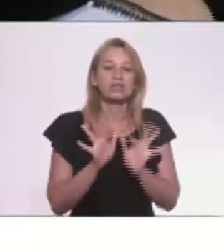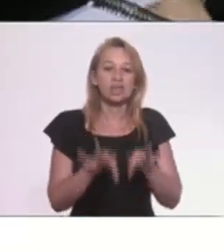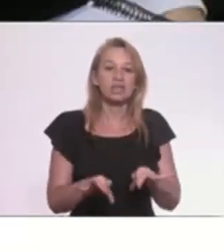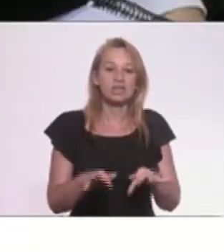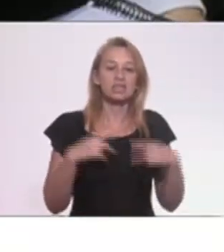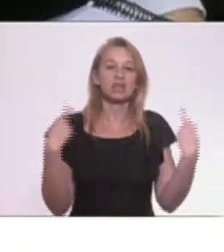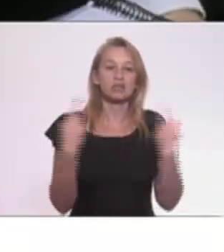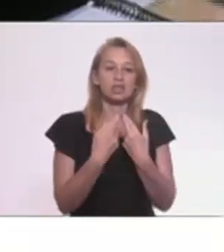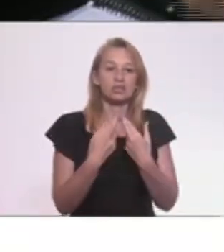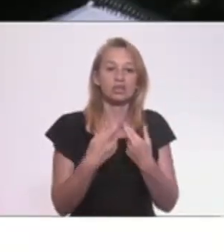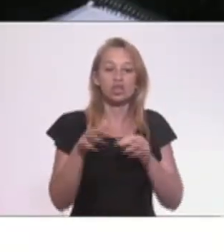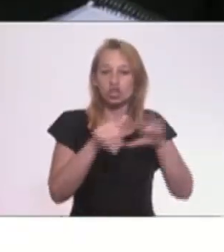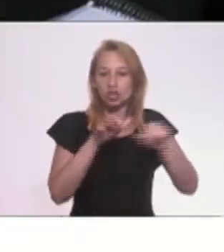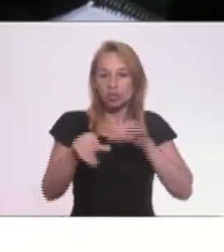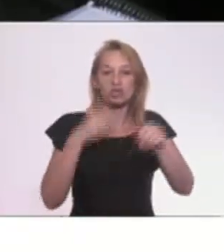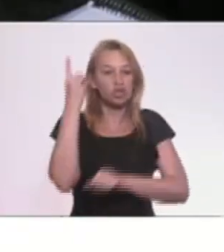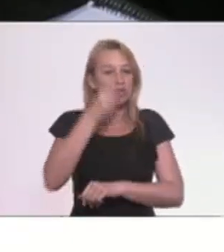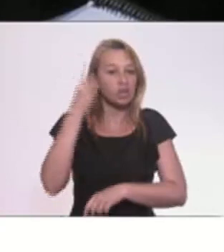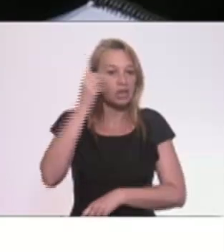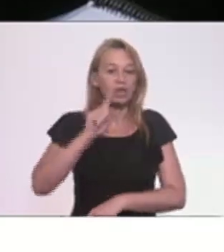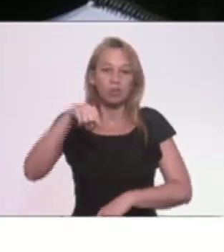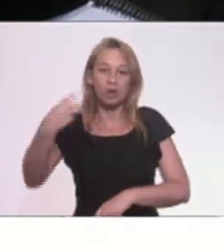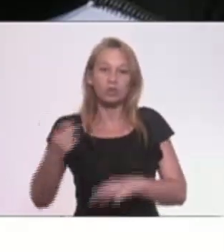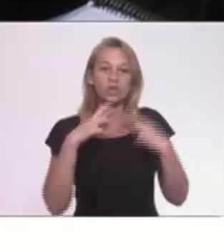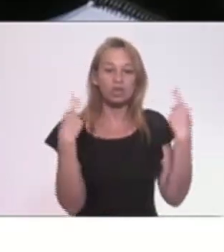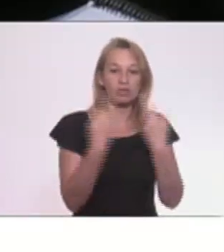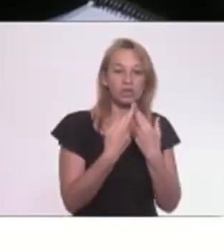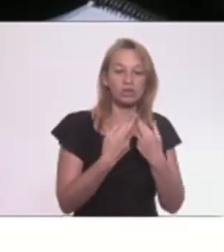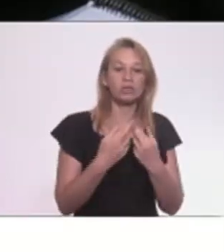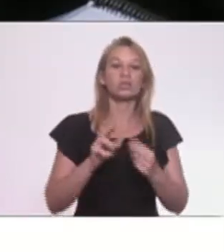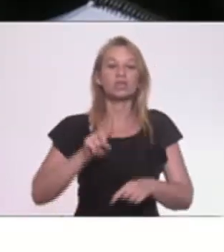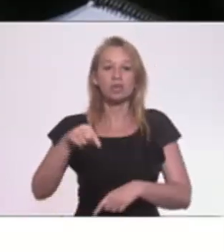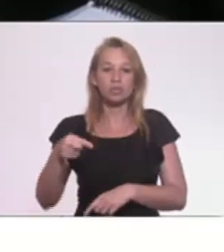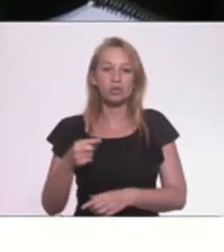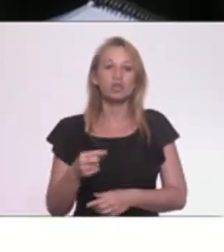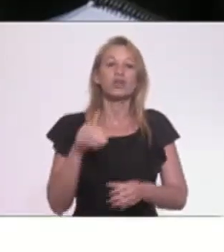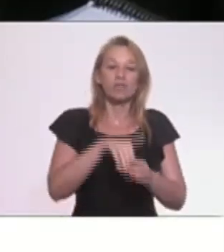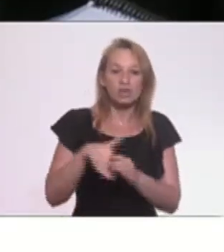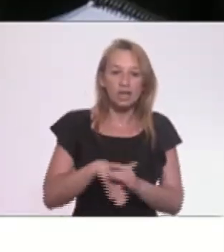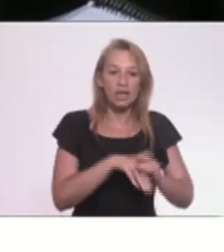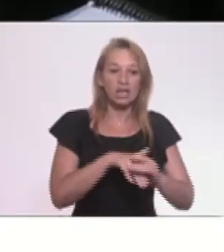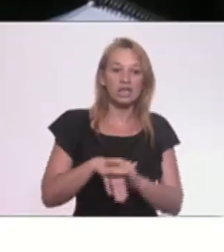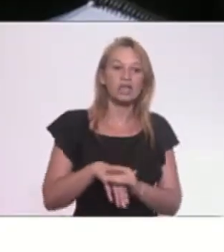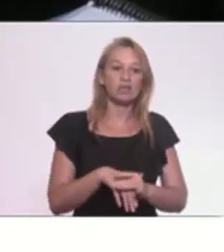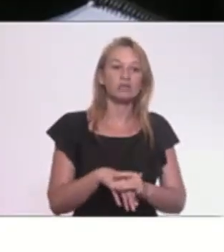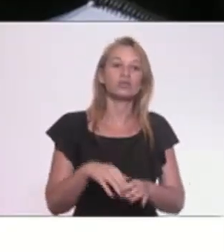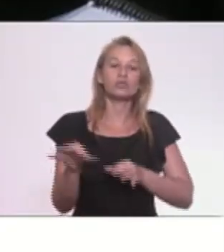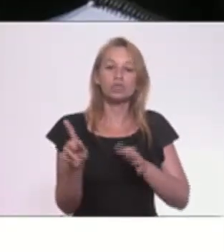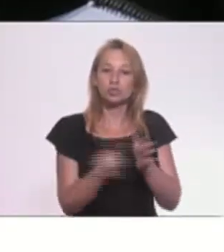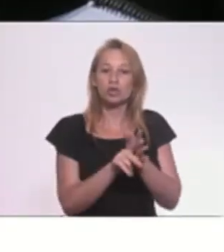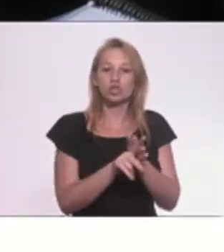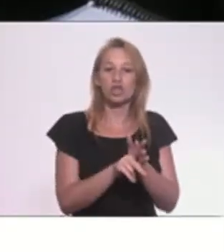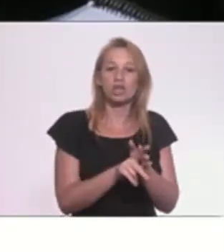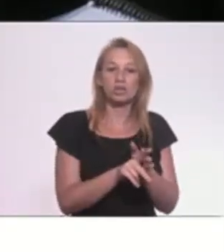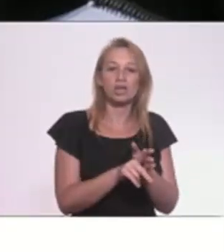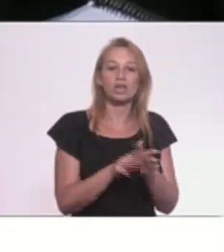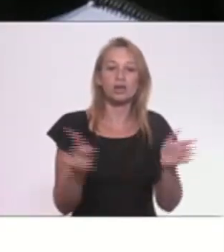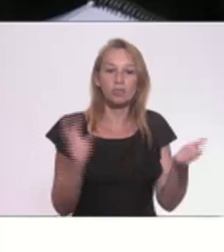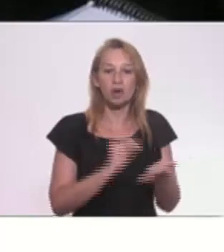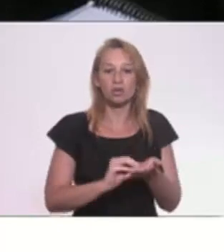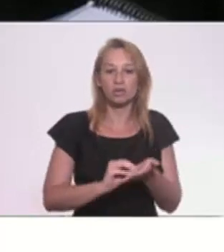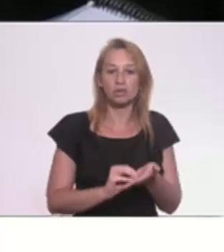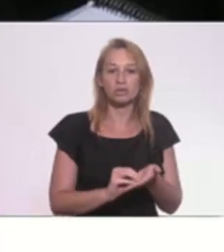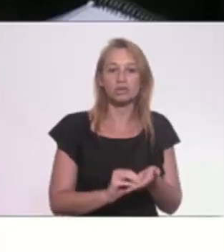essa presente reunião, convocando o senhor deputado para a próxima reunião, em ato seguido, onde votaremos os pareceres dos projetos em